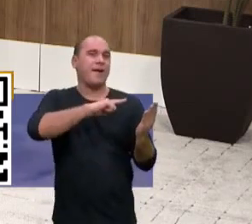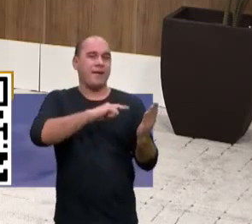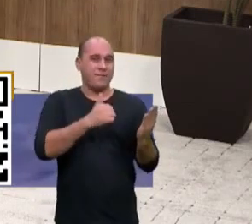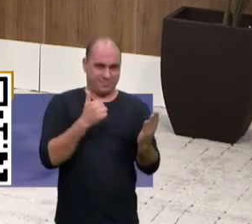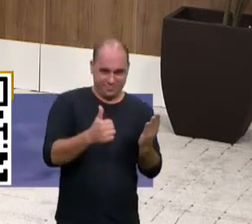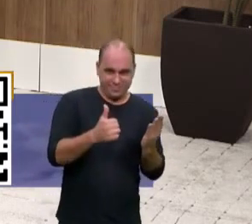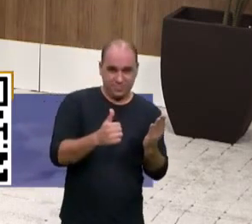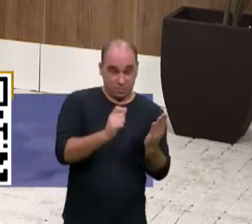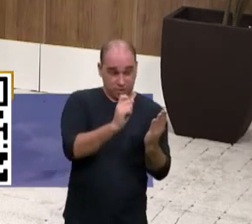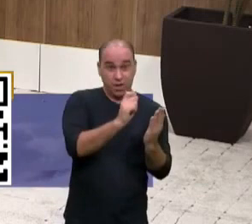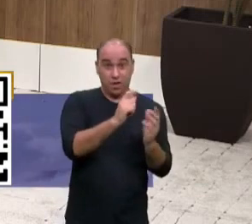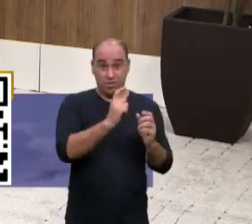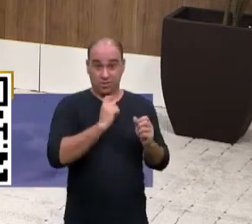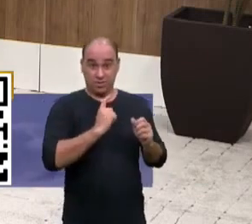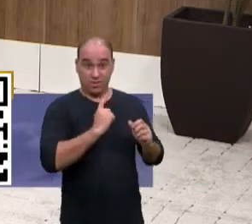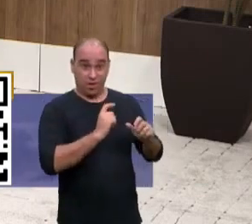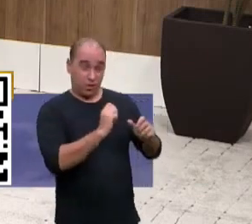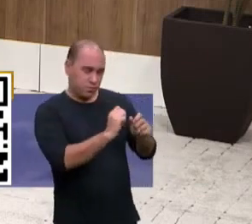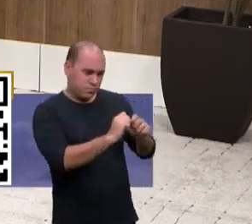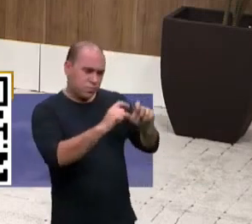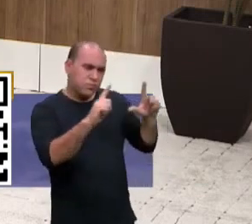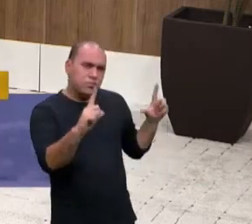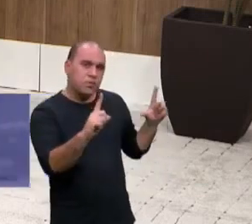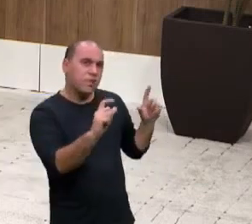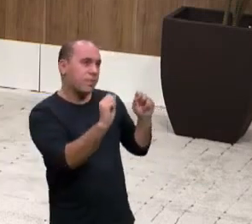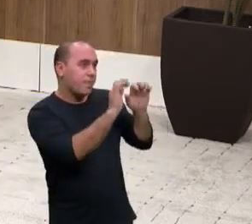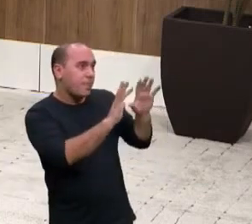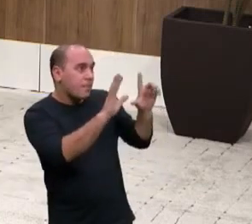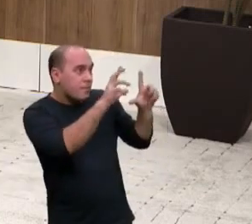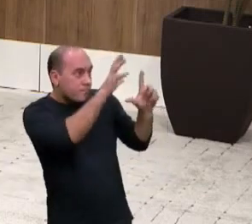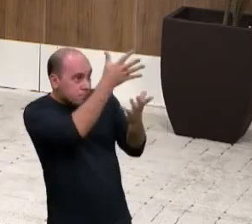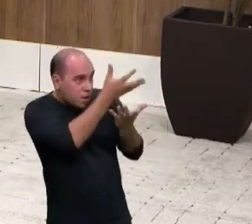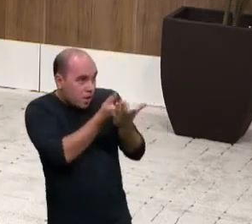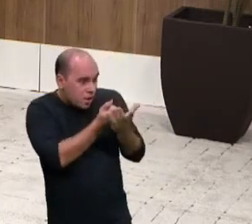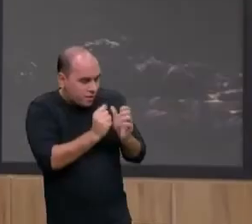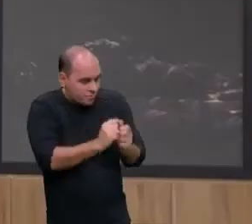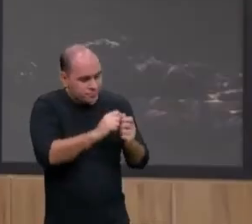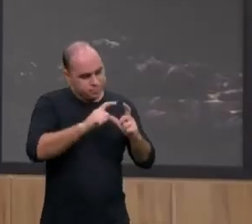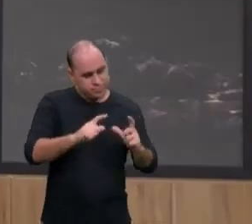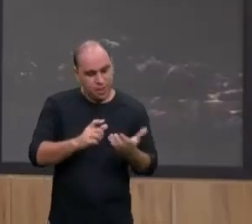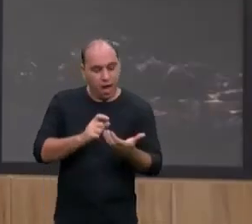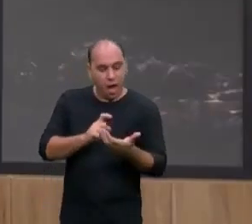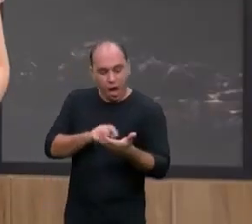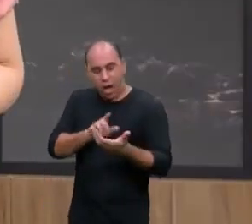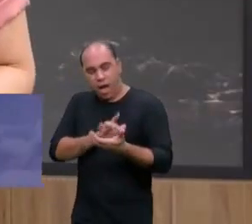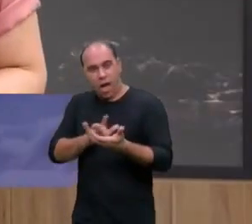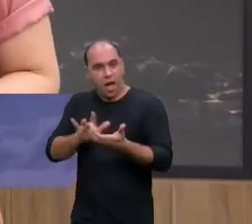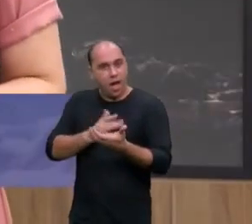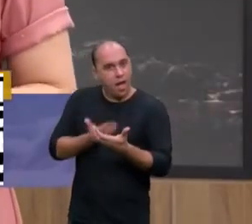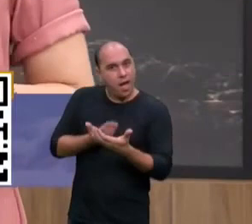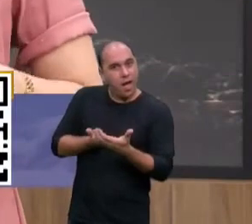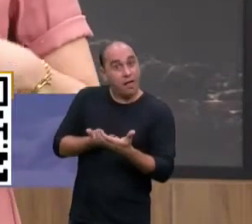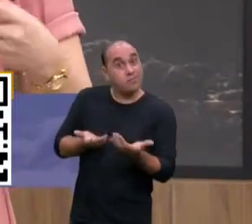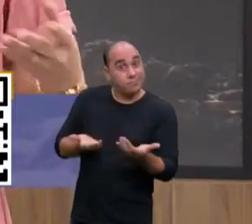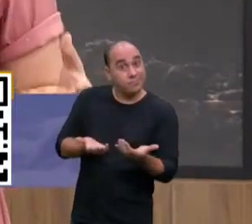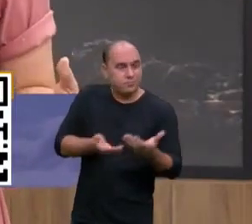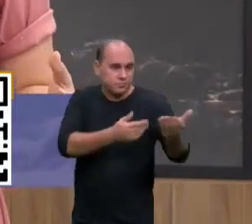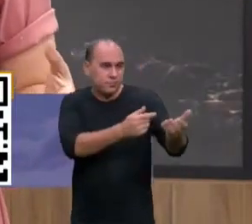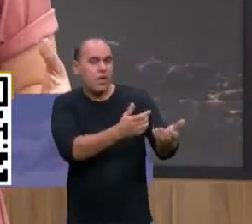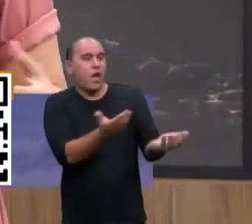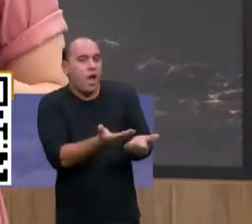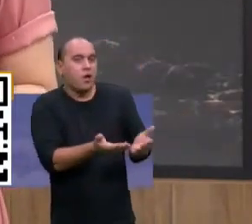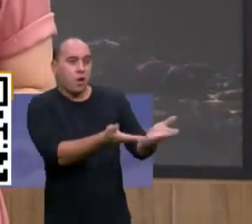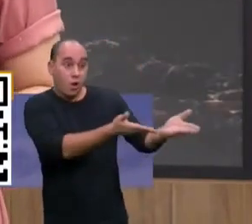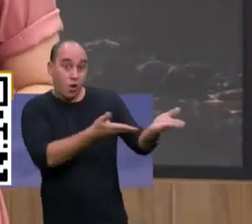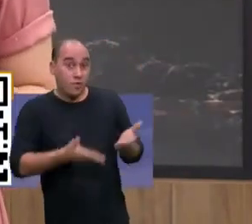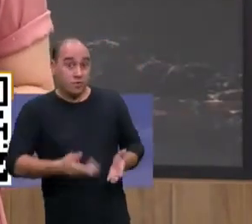você clica nele e já começa a estudar agora mesmo com o seu guia de estudos vamos convidar o pastor Luis Gonçalves para